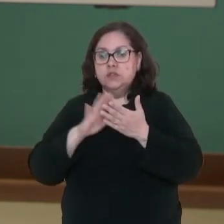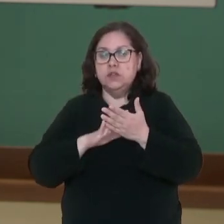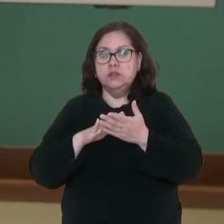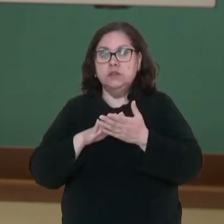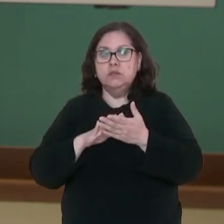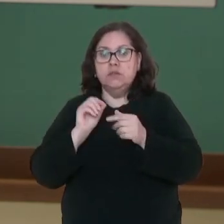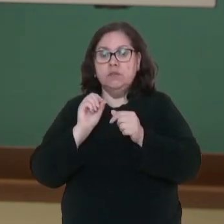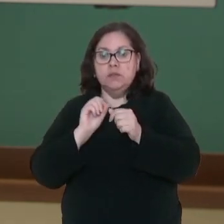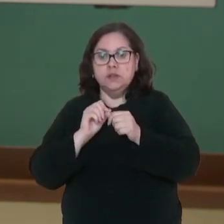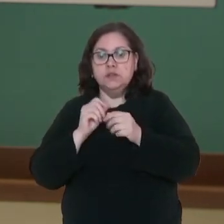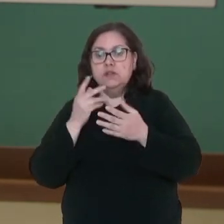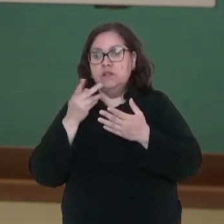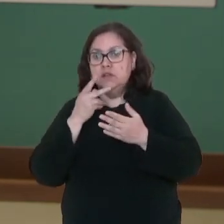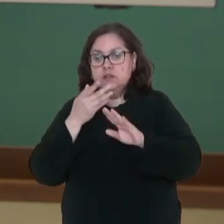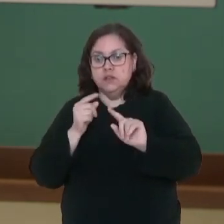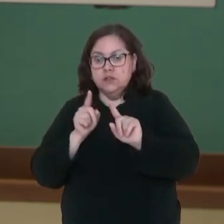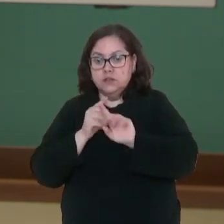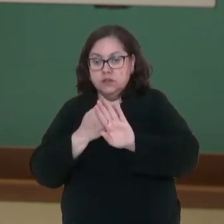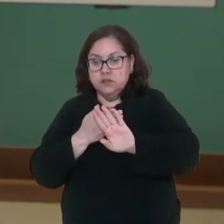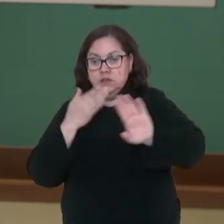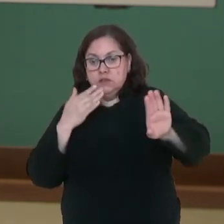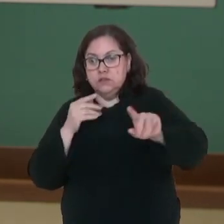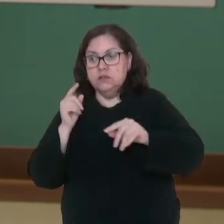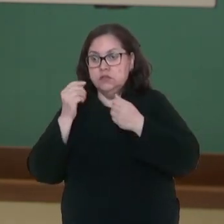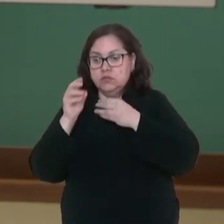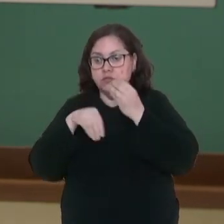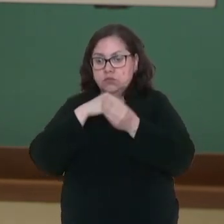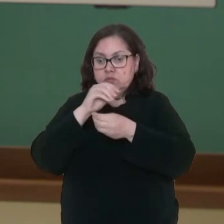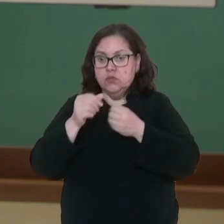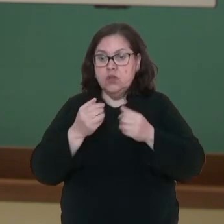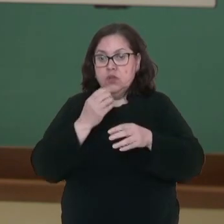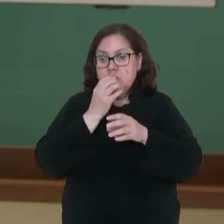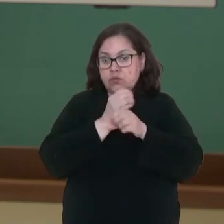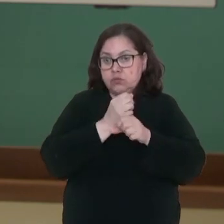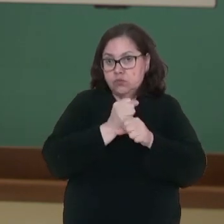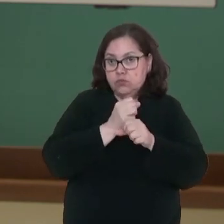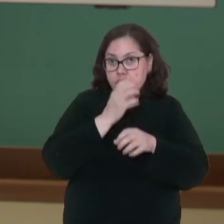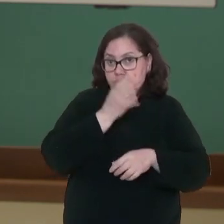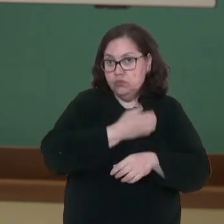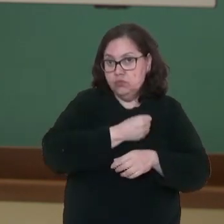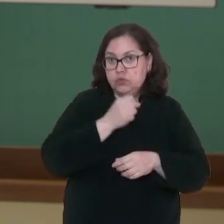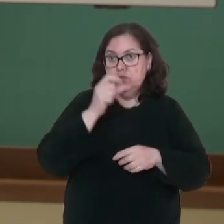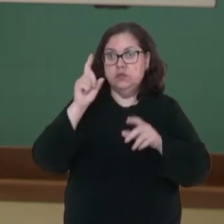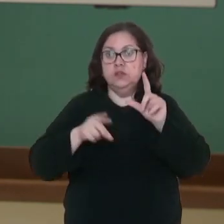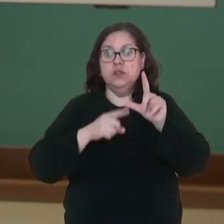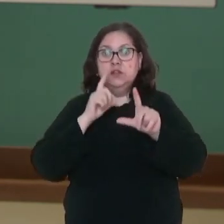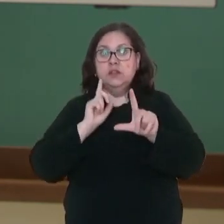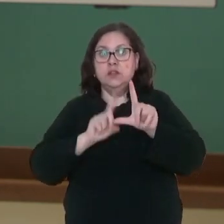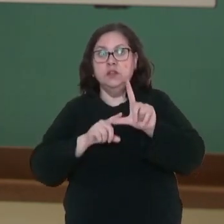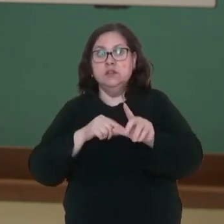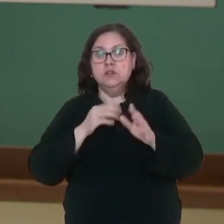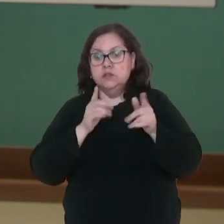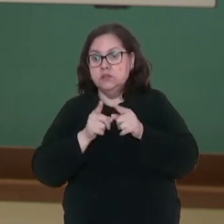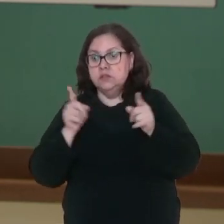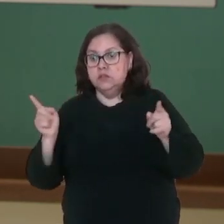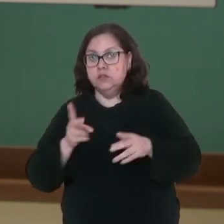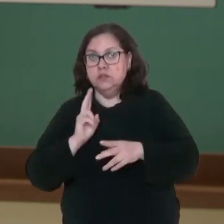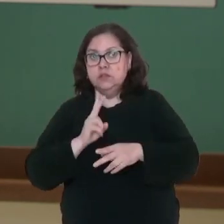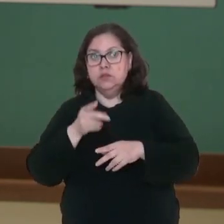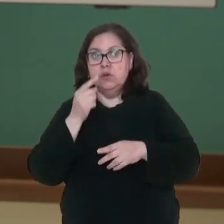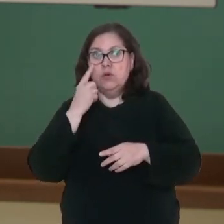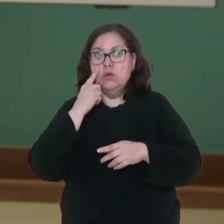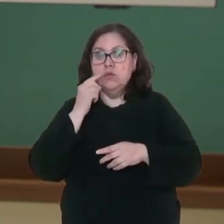que você faça esses distanciamentos, veja que lá vai misturar números e letras, mas as distâncias entre eles seguem o mesmo, tá?